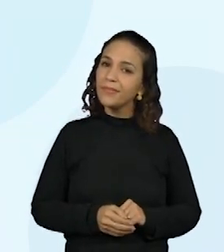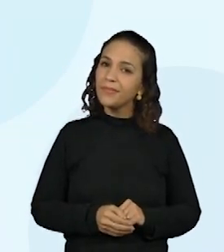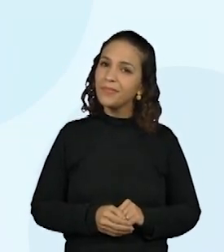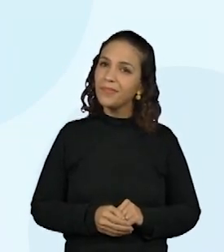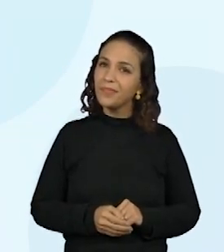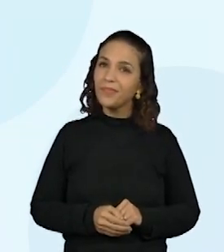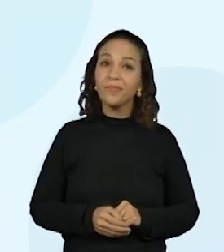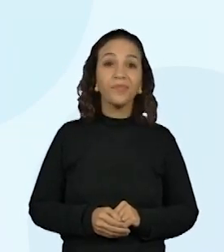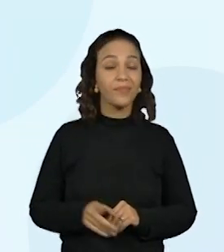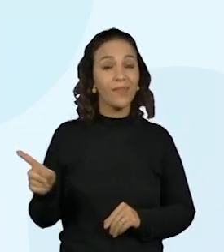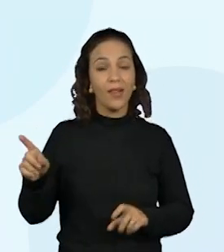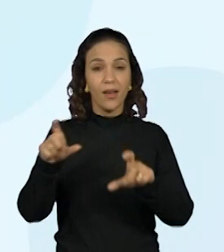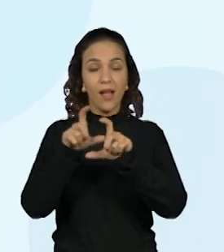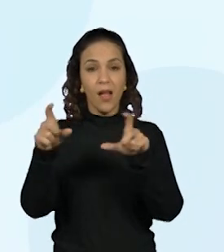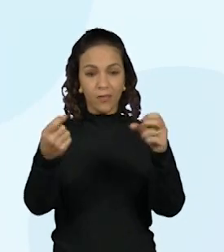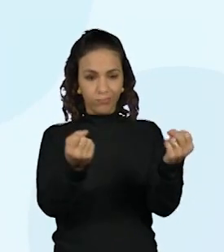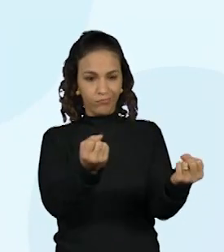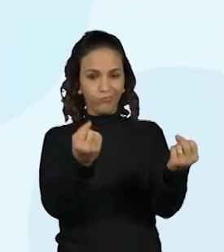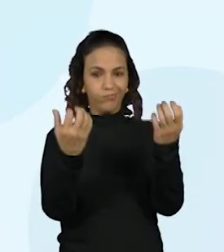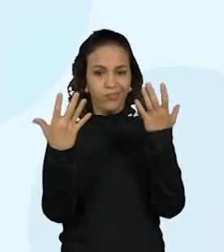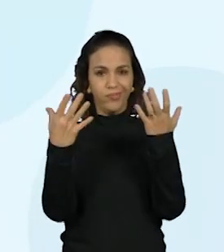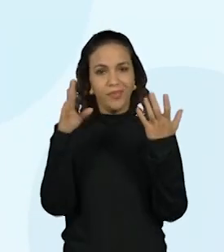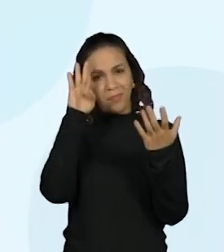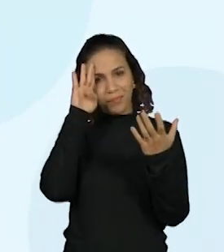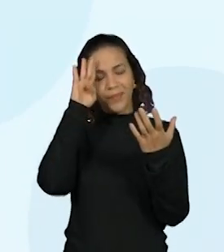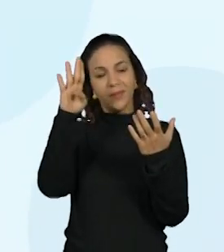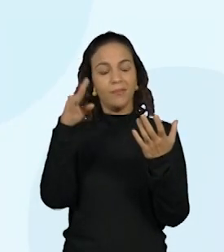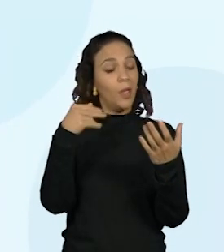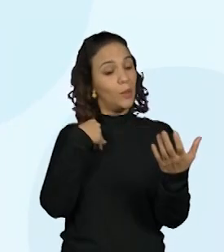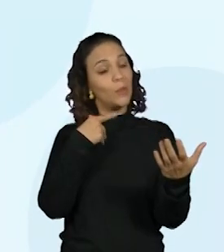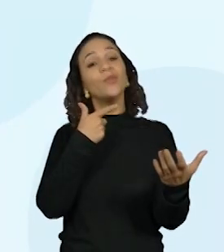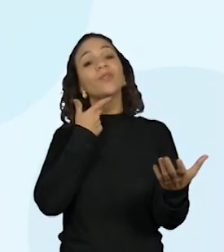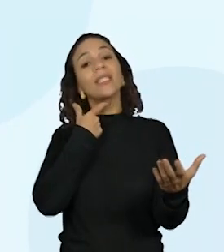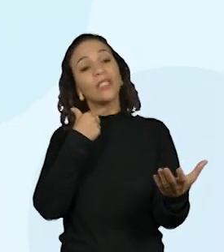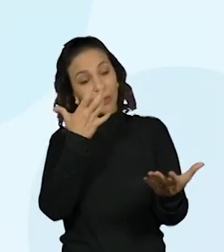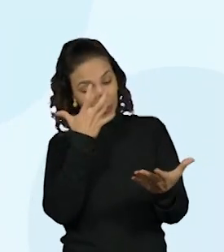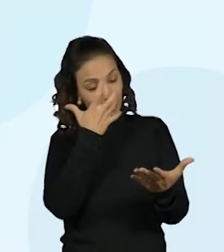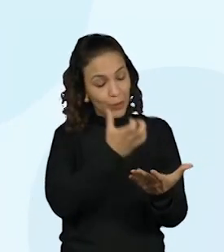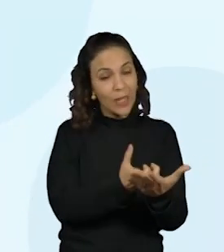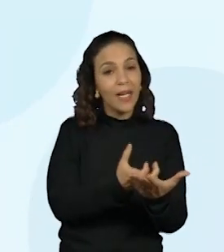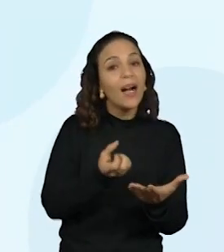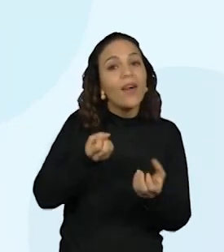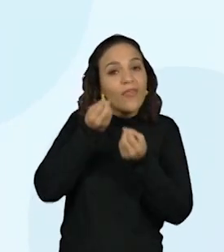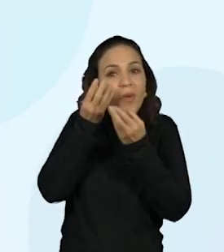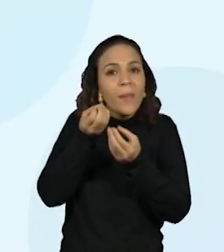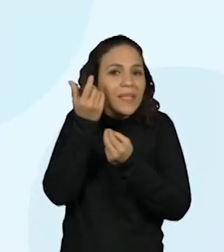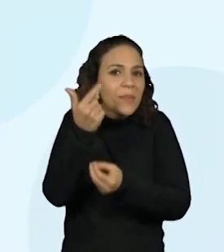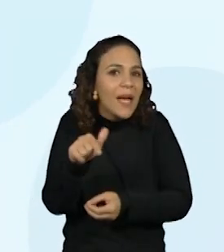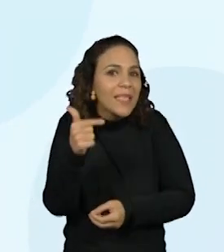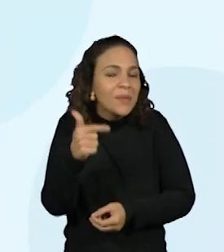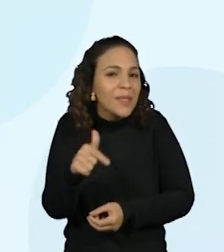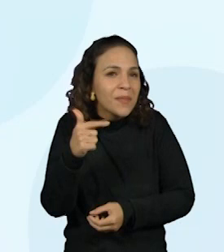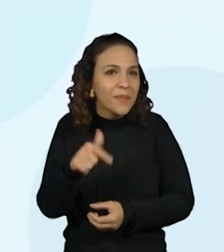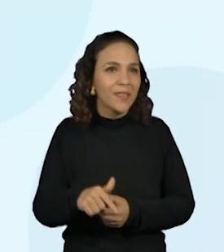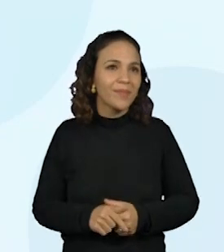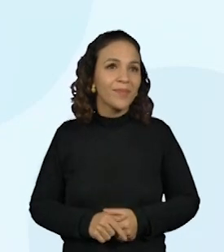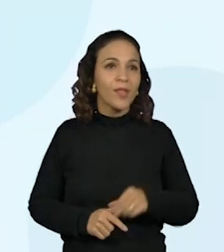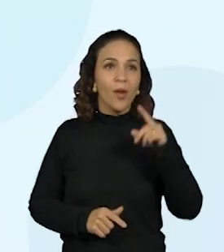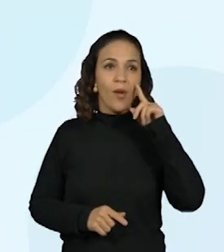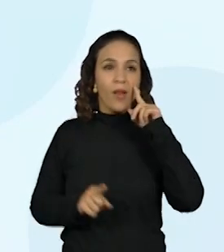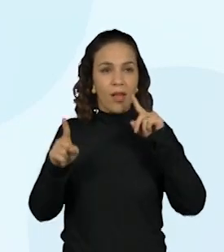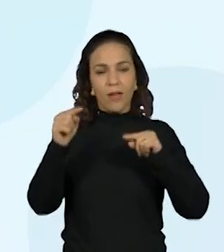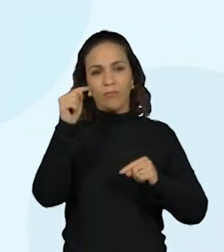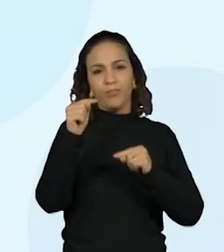Essa é a manchete da notícia. Vamos saber mais? Temos aí o lead